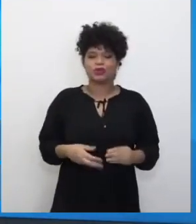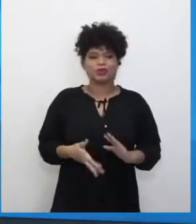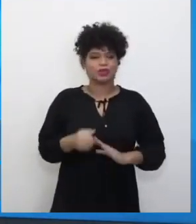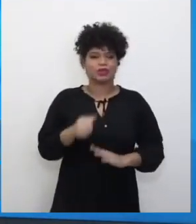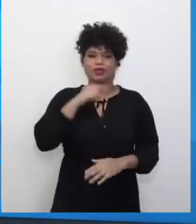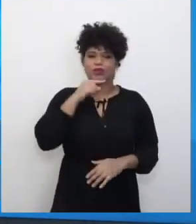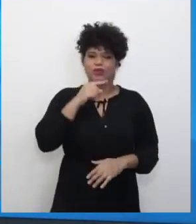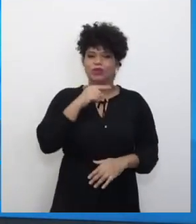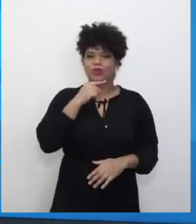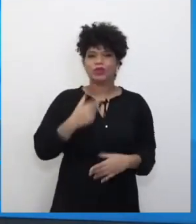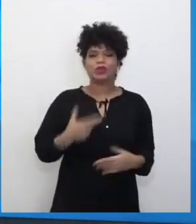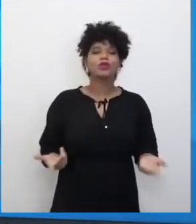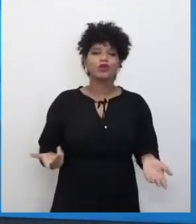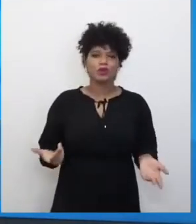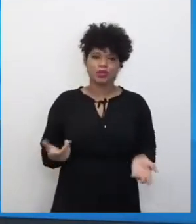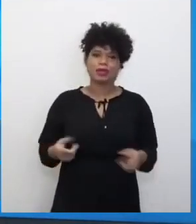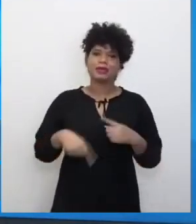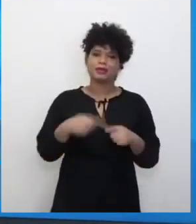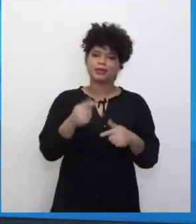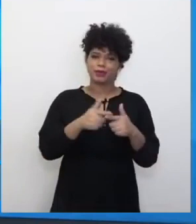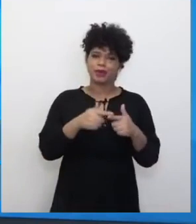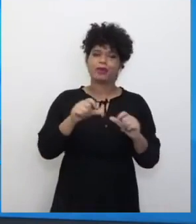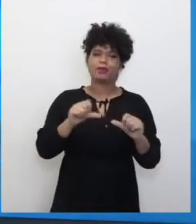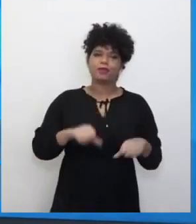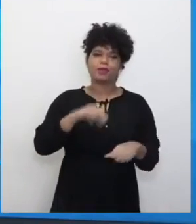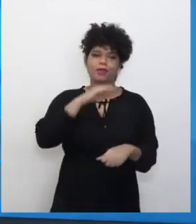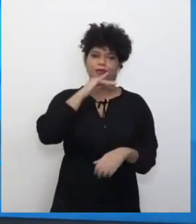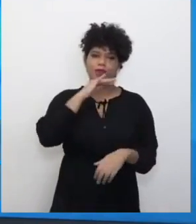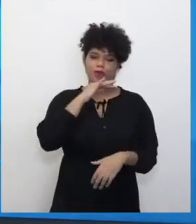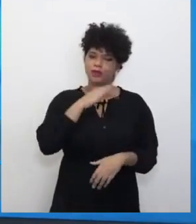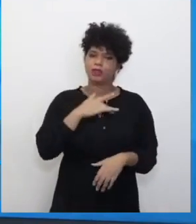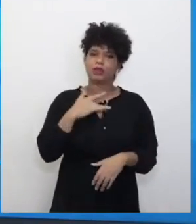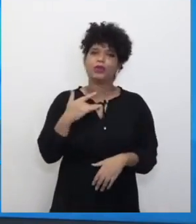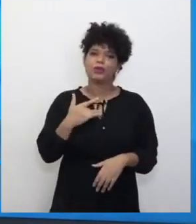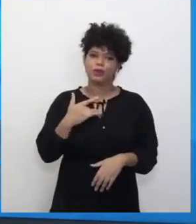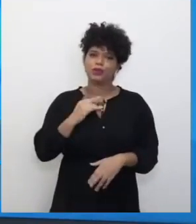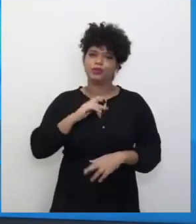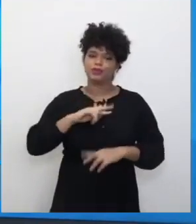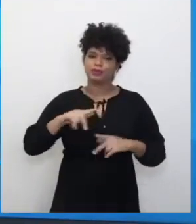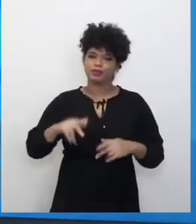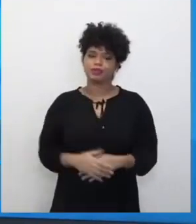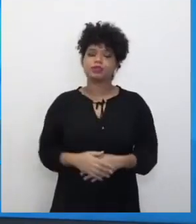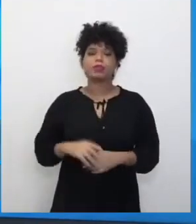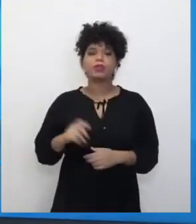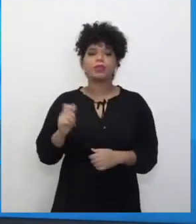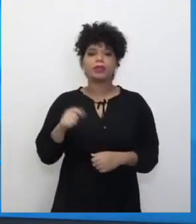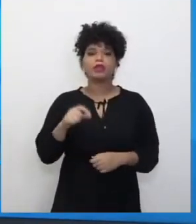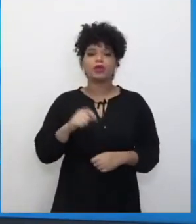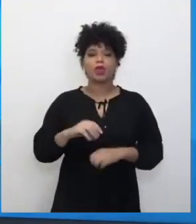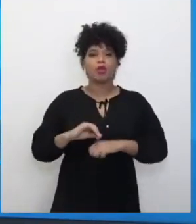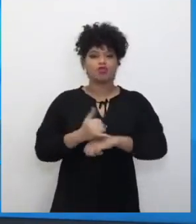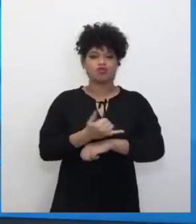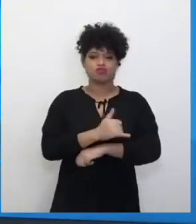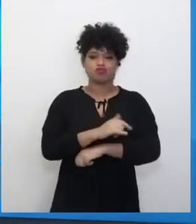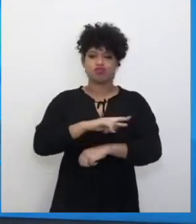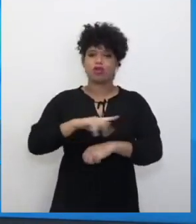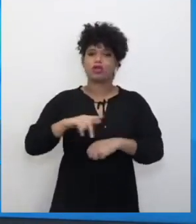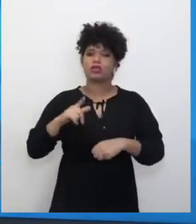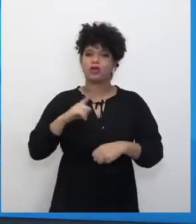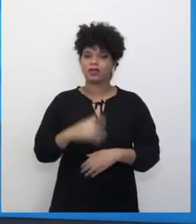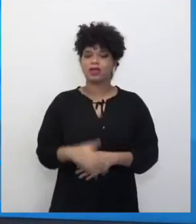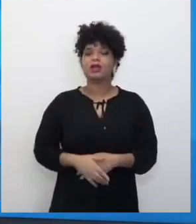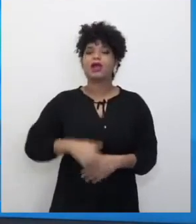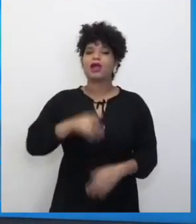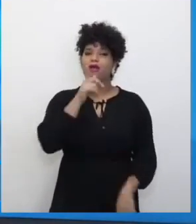e você ter problemas aí de saúde, né, etc. Então, olha só, pode causar problema de peso e um monte de coisa. Então, a